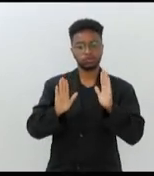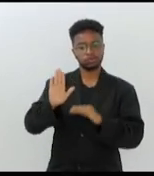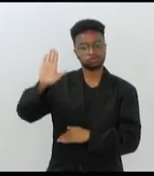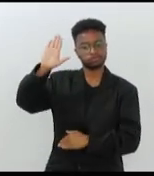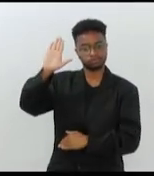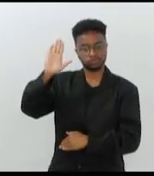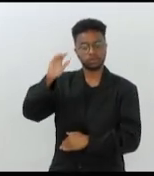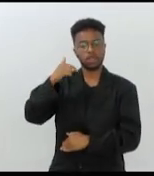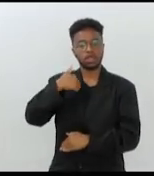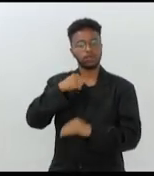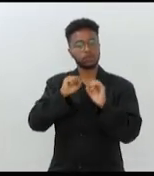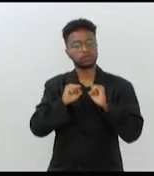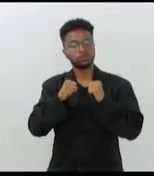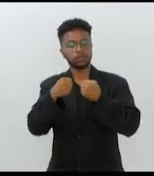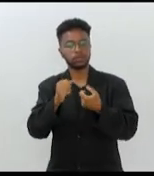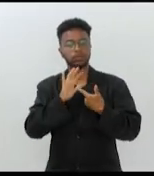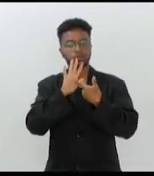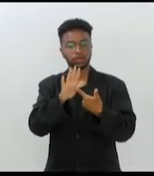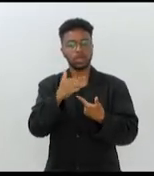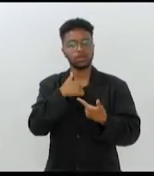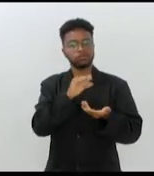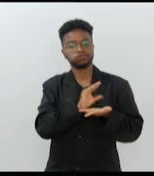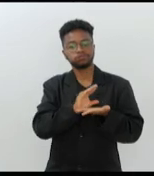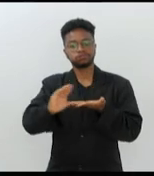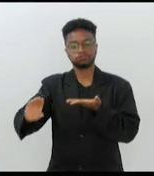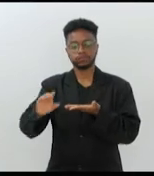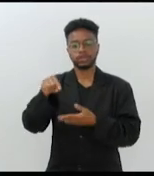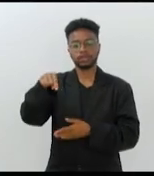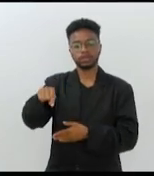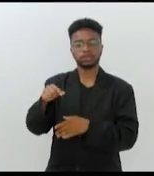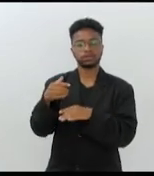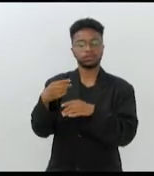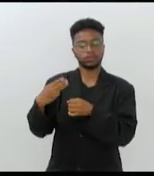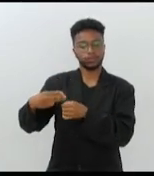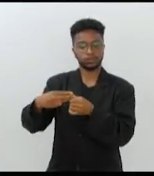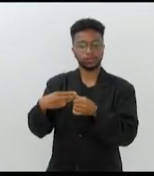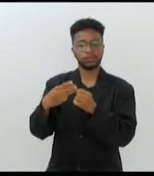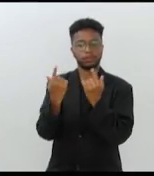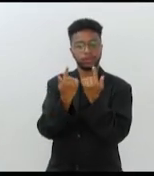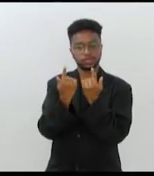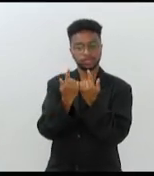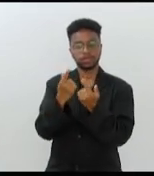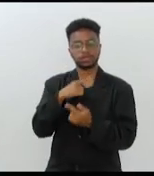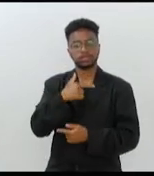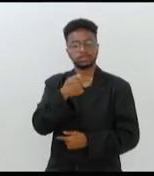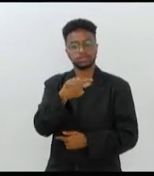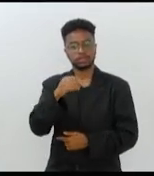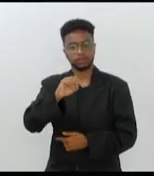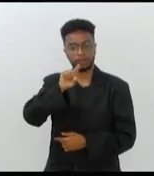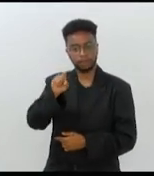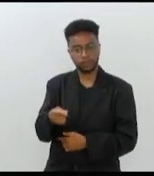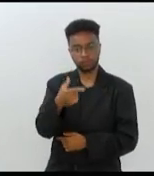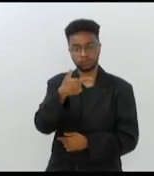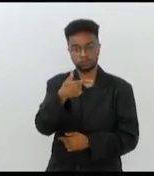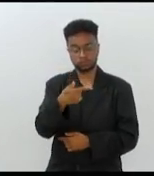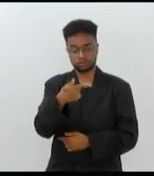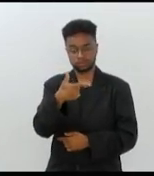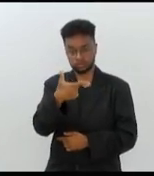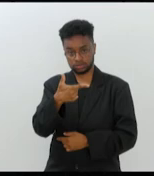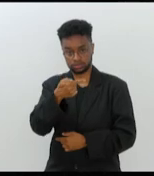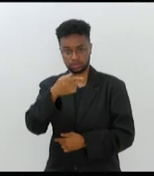que levaria recursos para o município de Magé. Tive 70.270 votos,